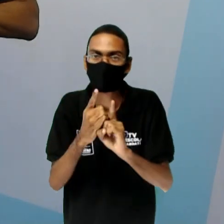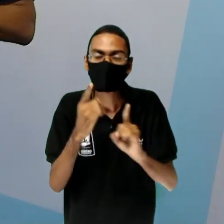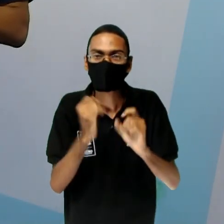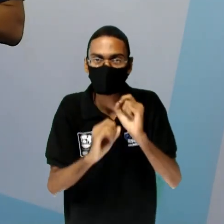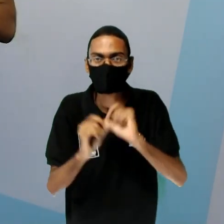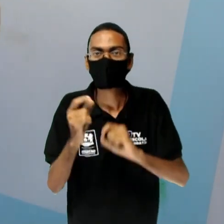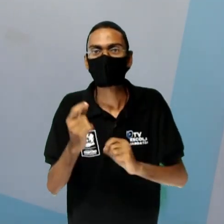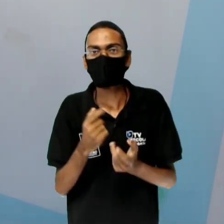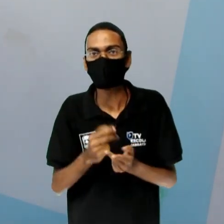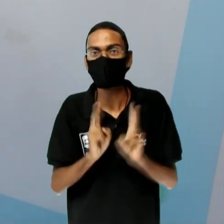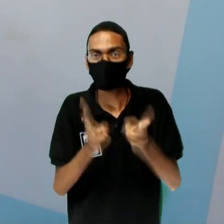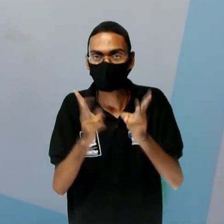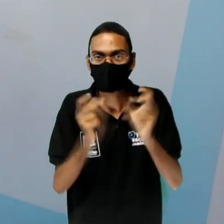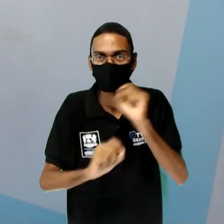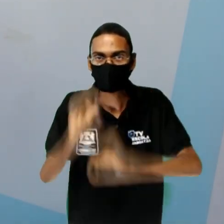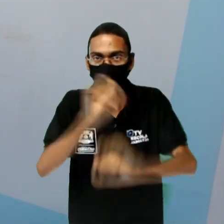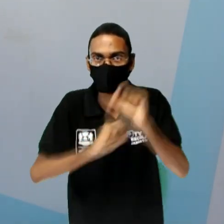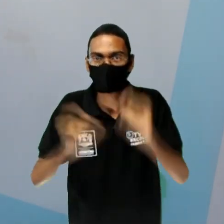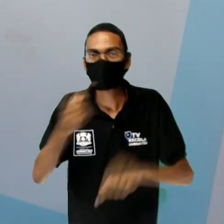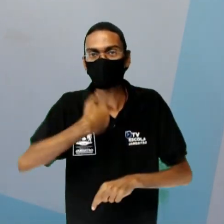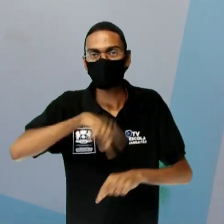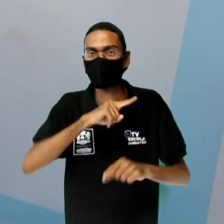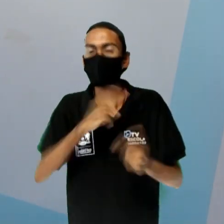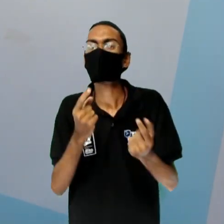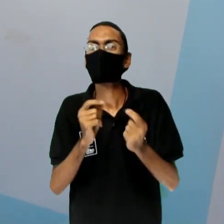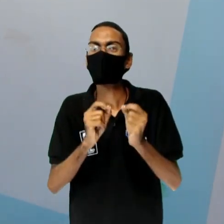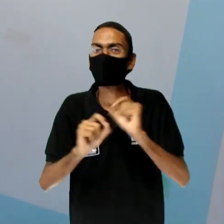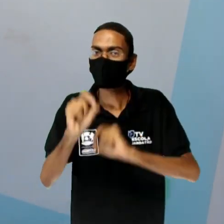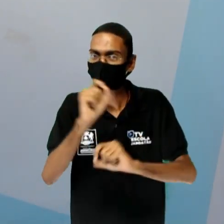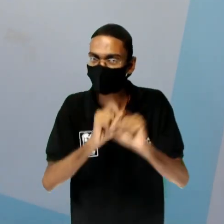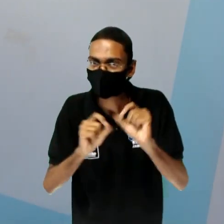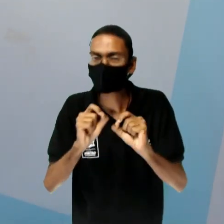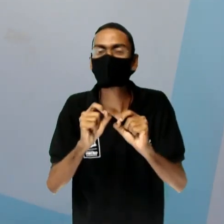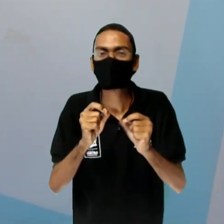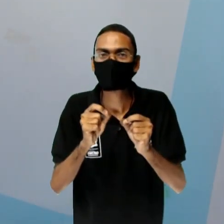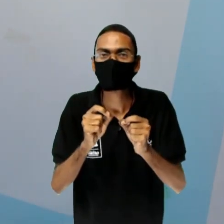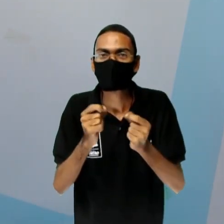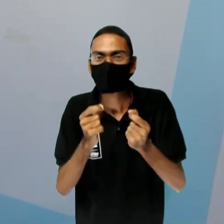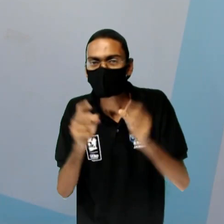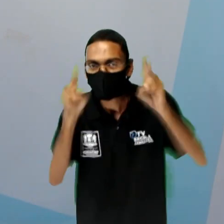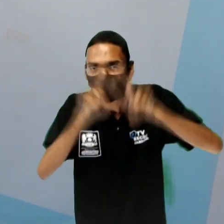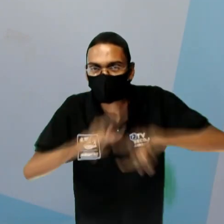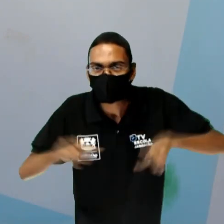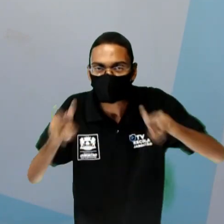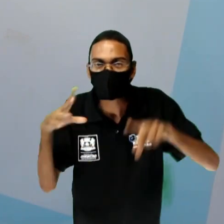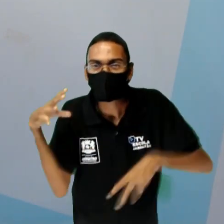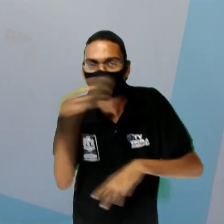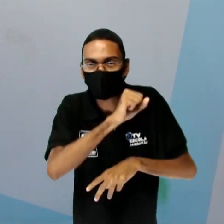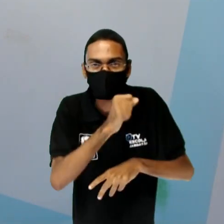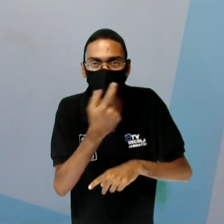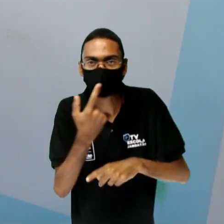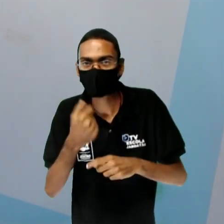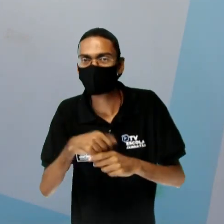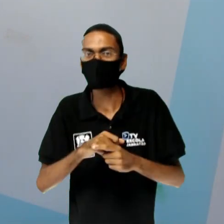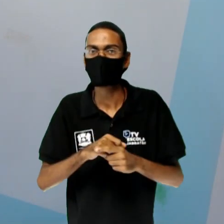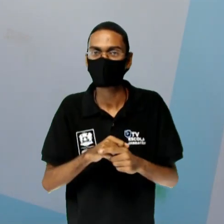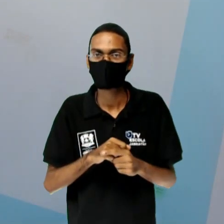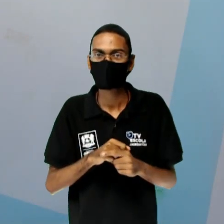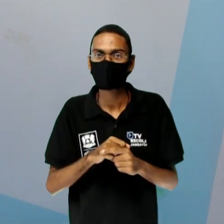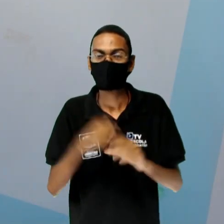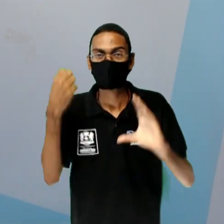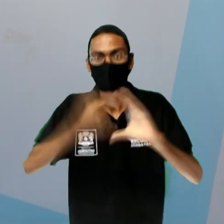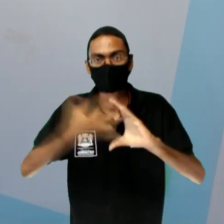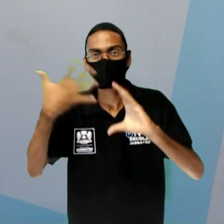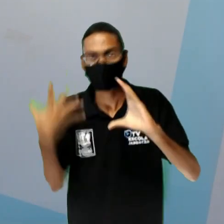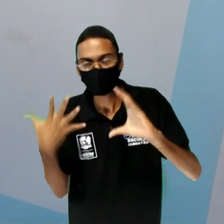vai ver uma pincelada bem rápida sobre os aspectos naturais do continente